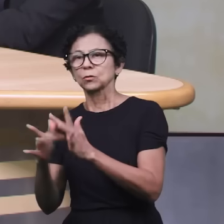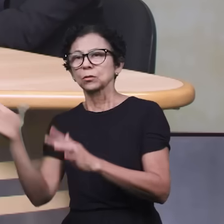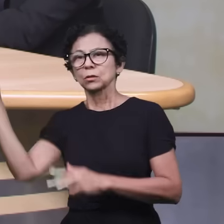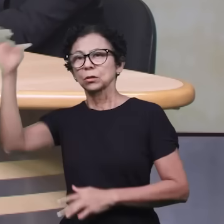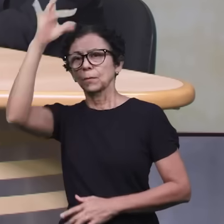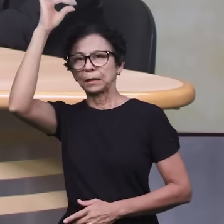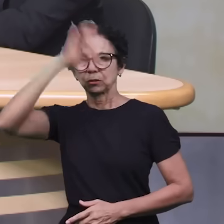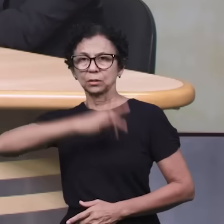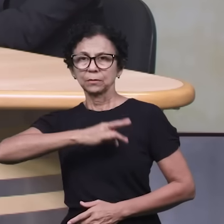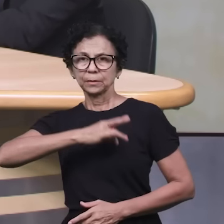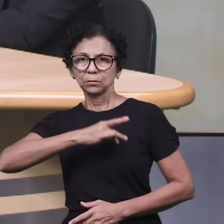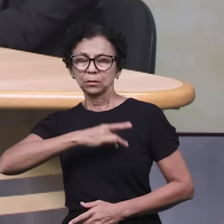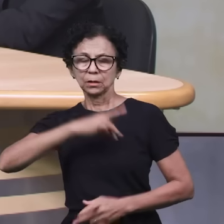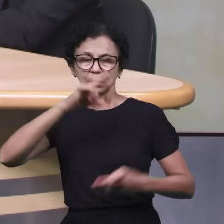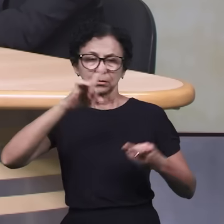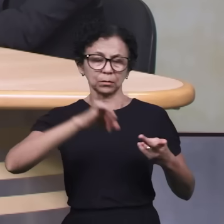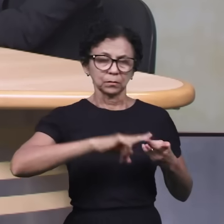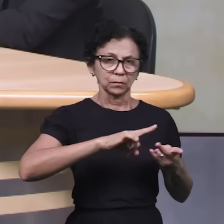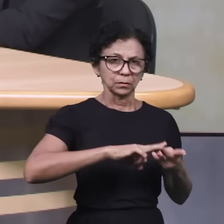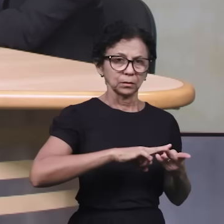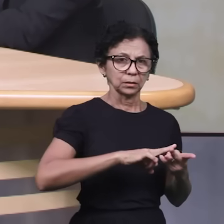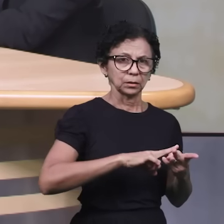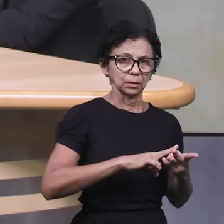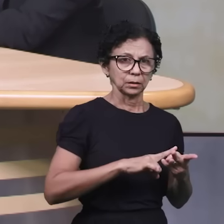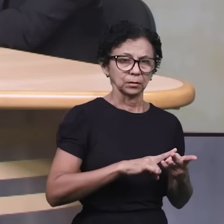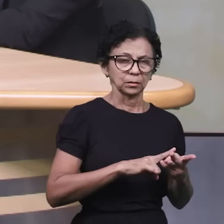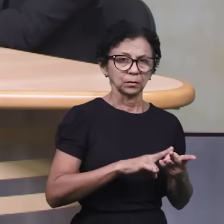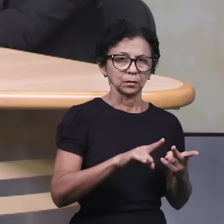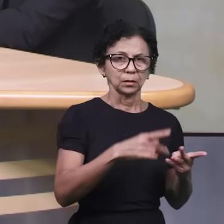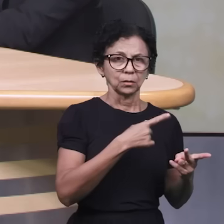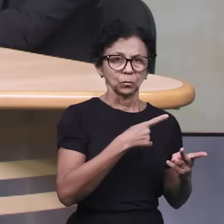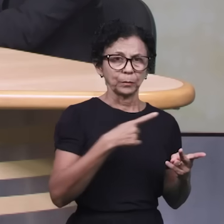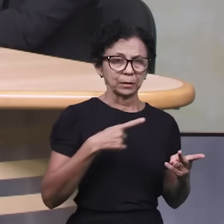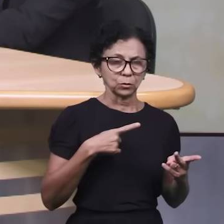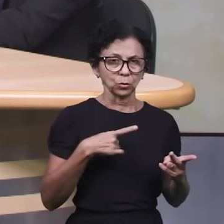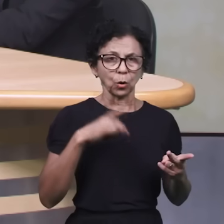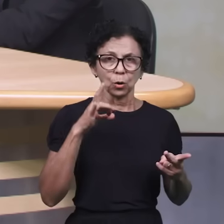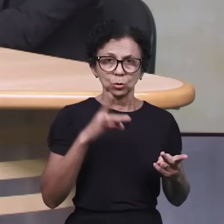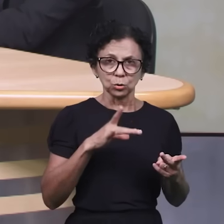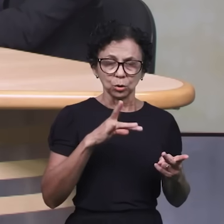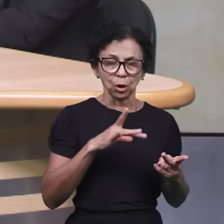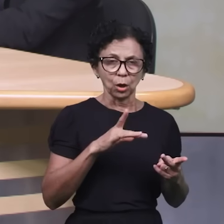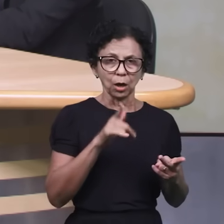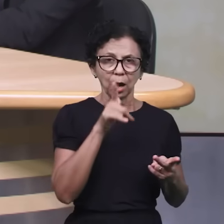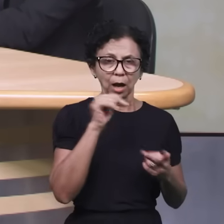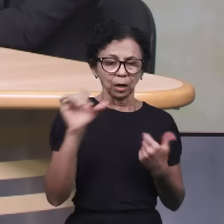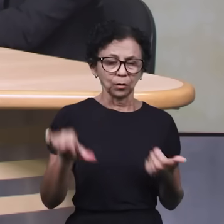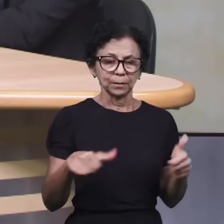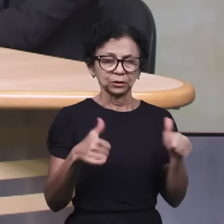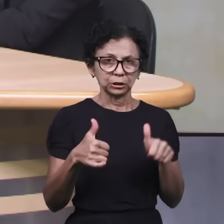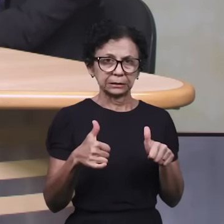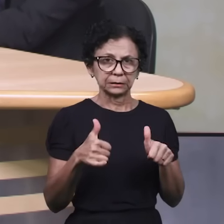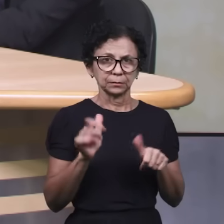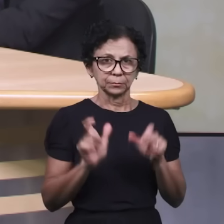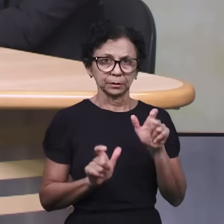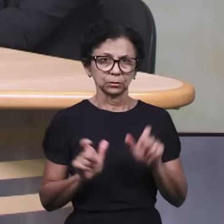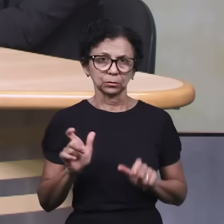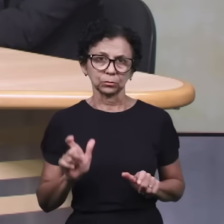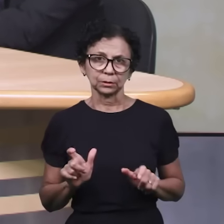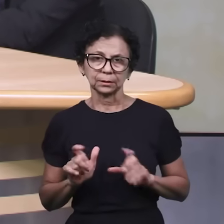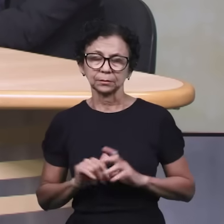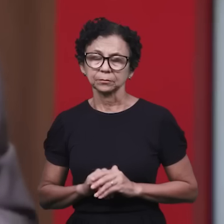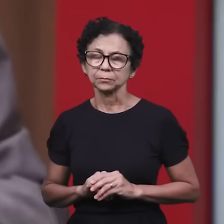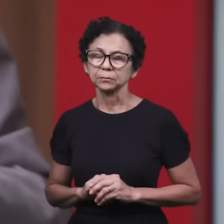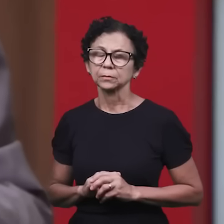foi convencido pelo Espírito Santo que você é pecador. E não é coisa fácil, não. Porque o homem, ele coloca dentro dessa natureza o